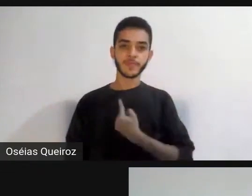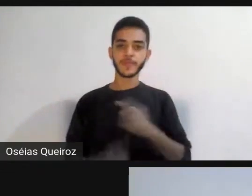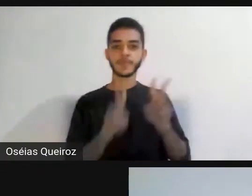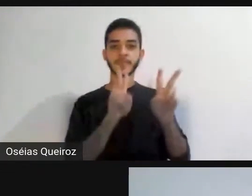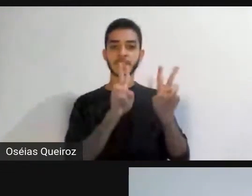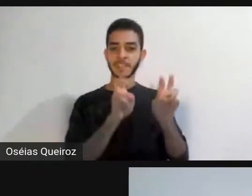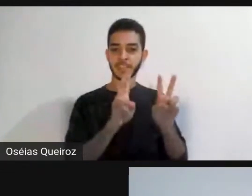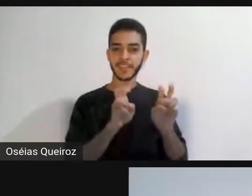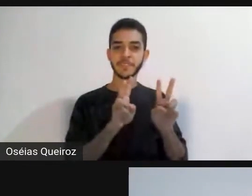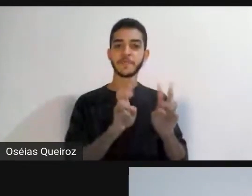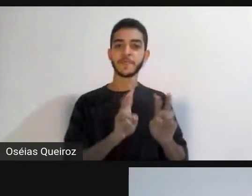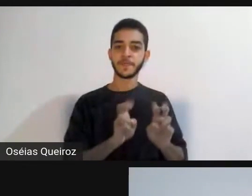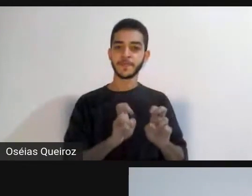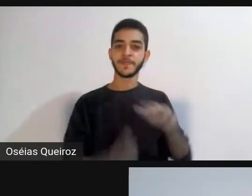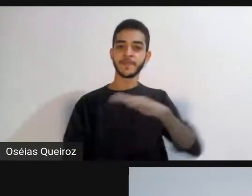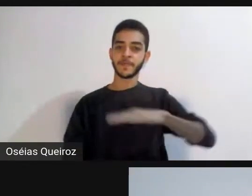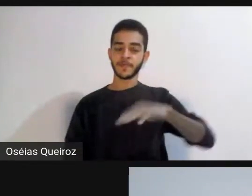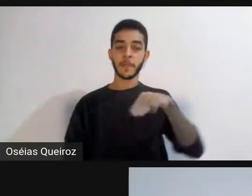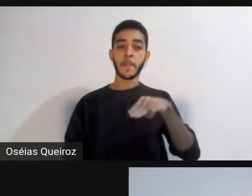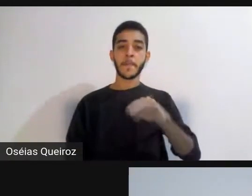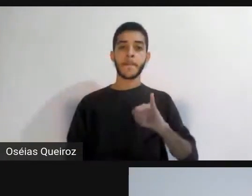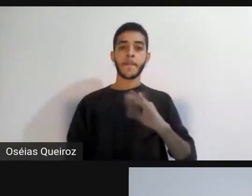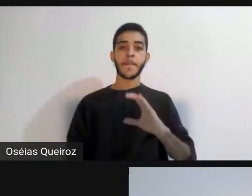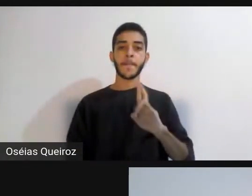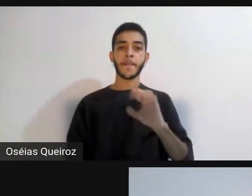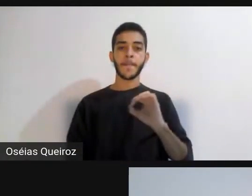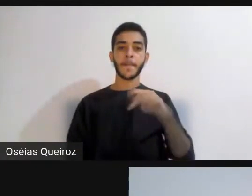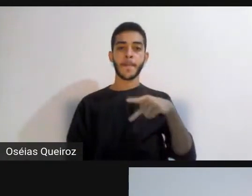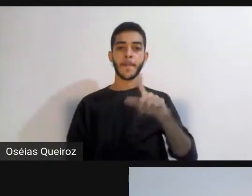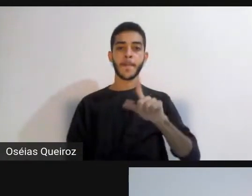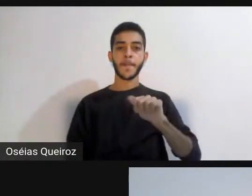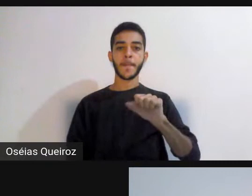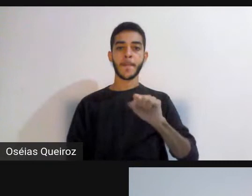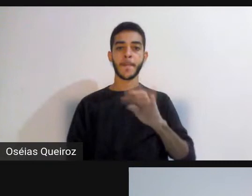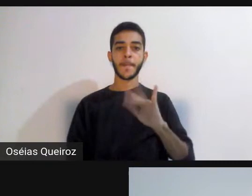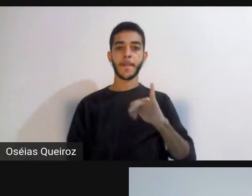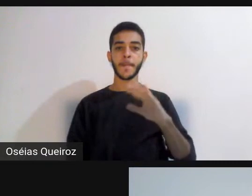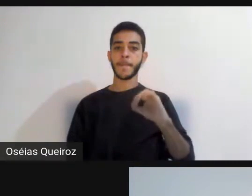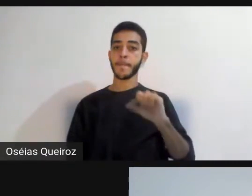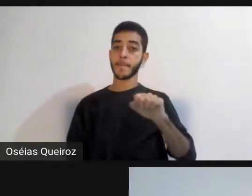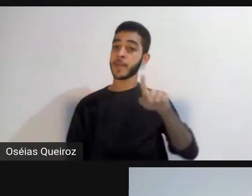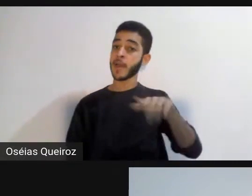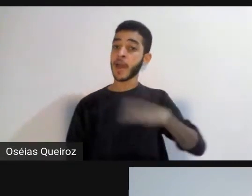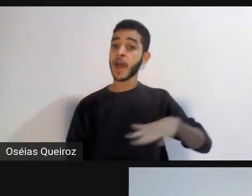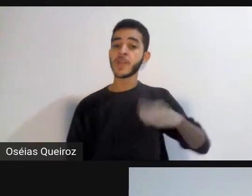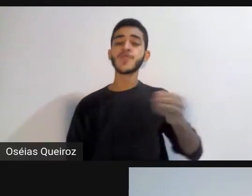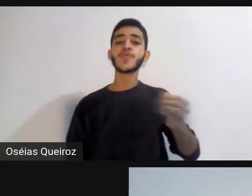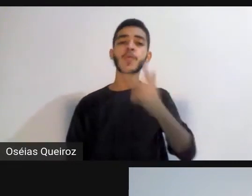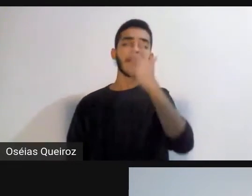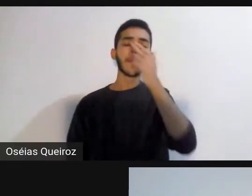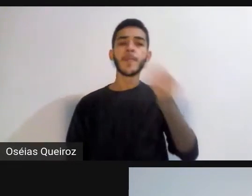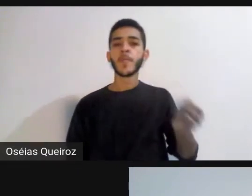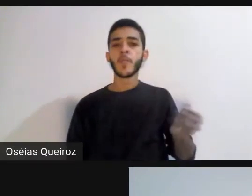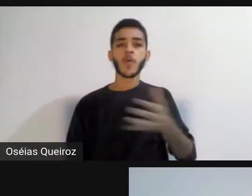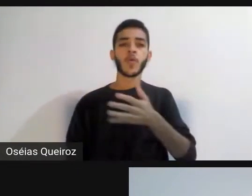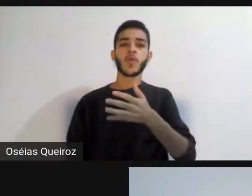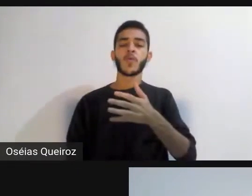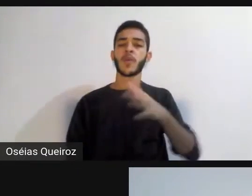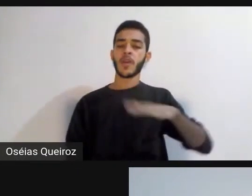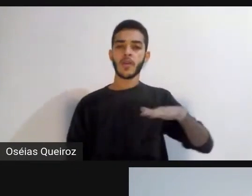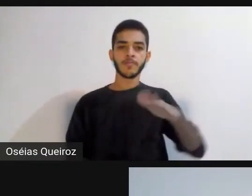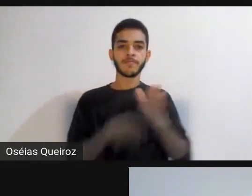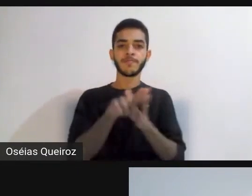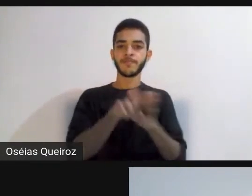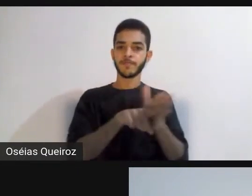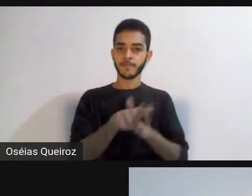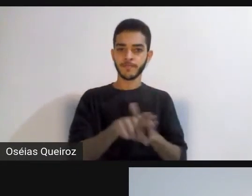de microplástico, é porque ainda é uma linha ainda relativamente nova nessa